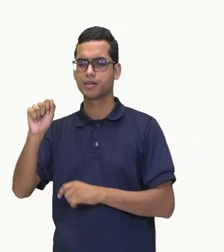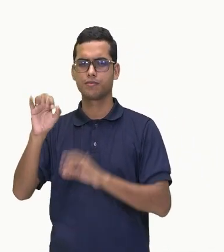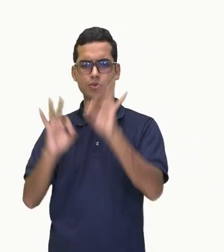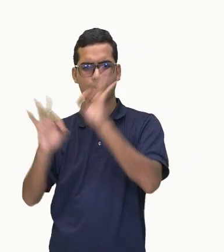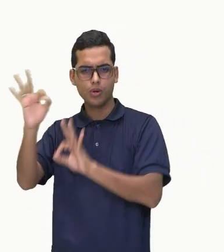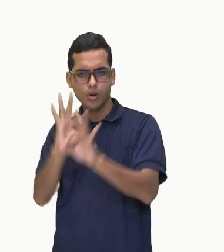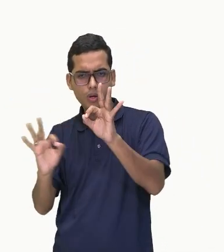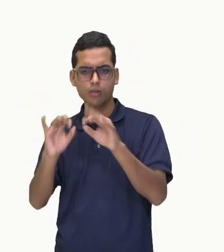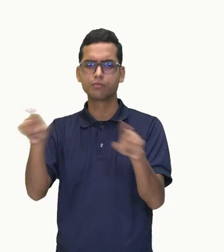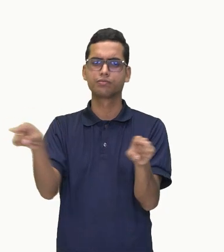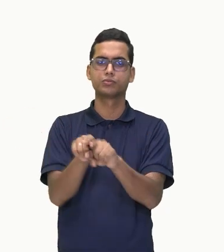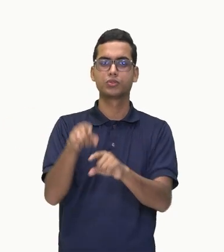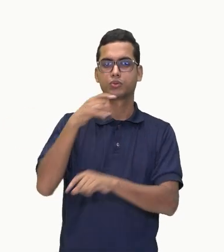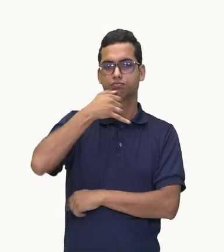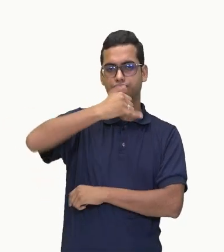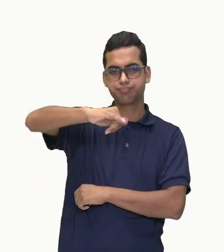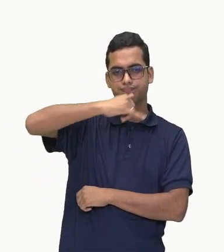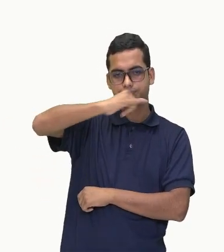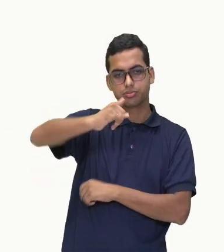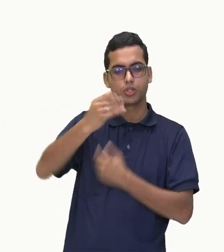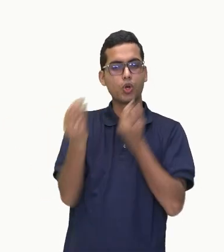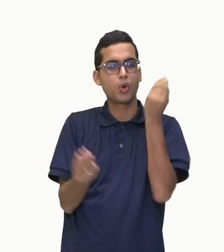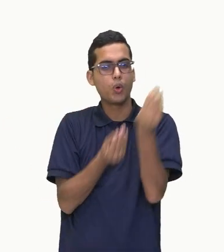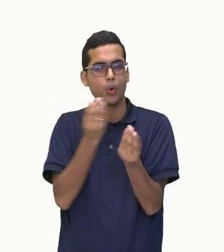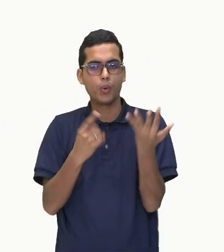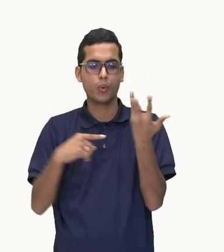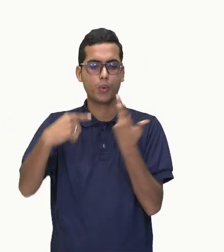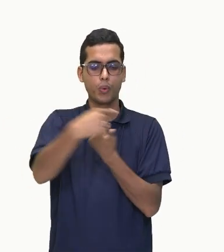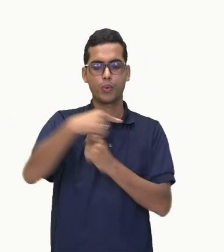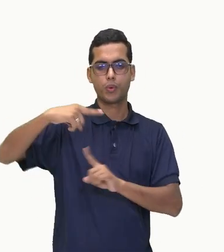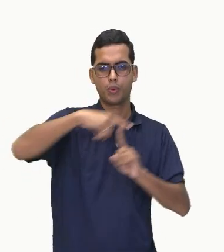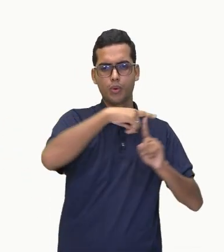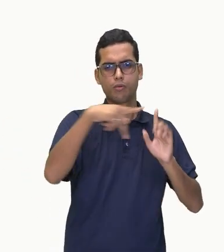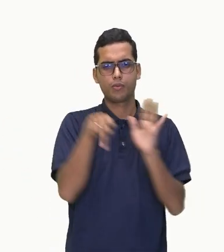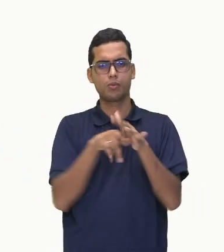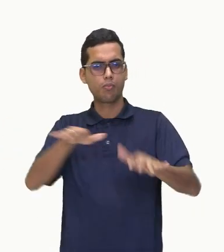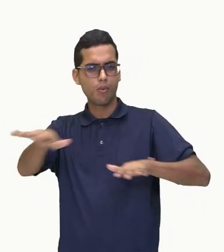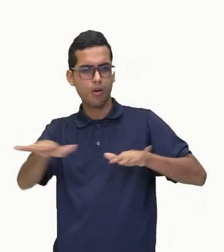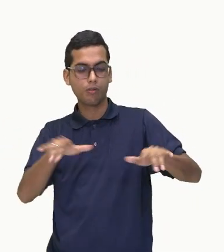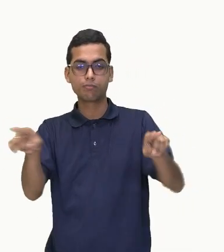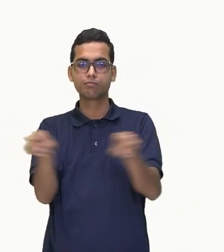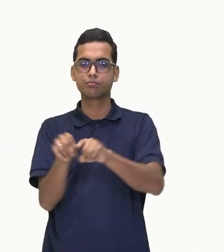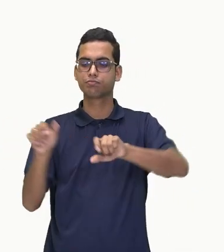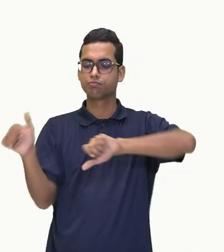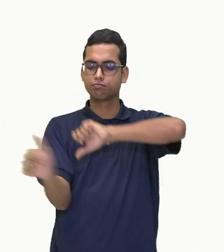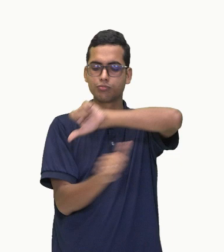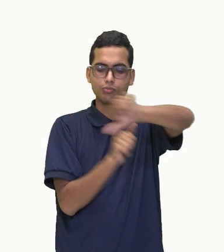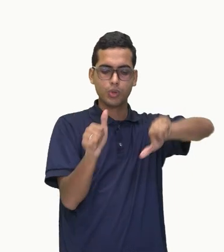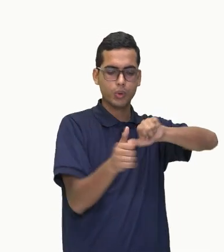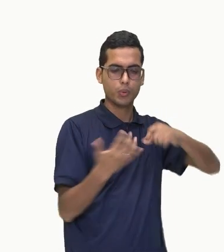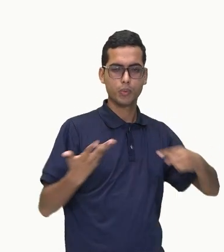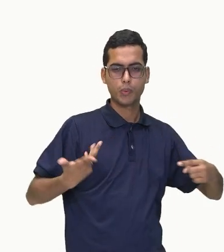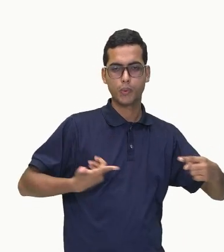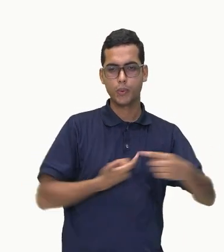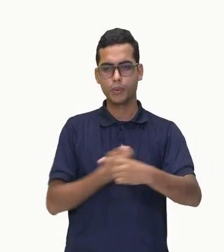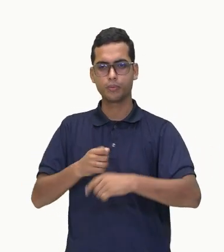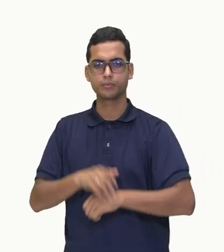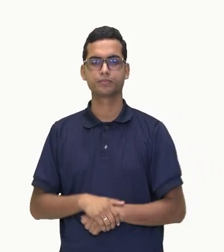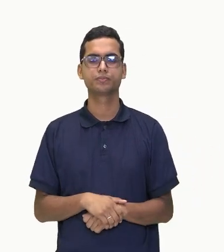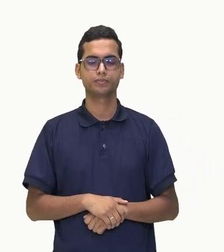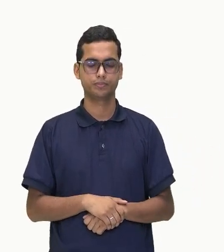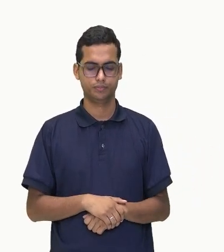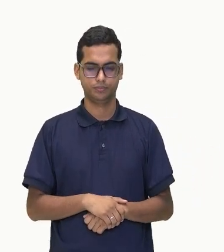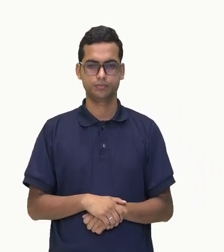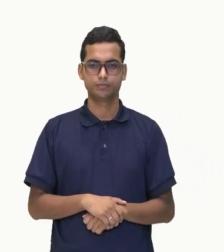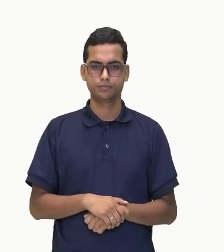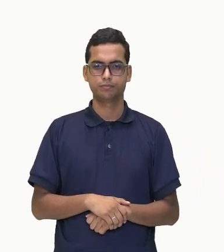seu movimento, bem como suas transformações mútuas, ou seja, estamos falando aí de matéria, estamos falando